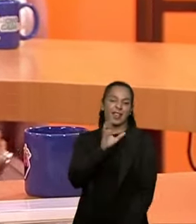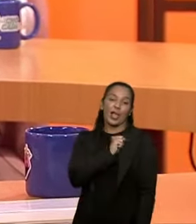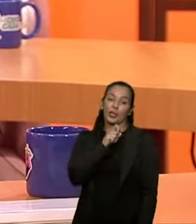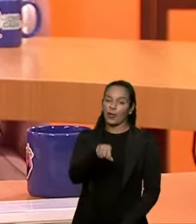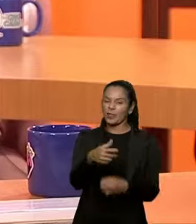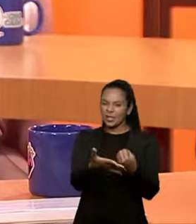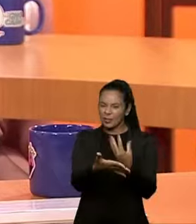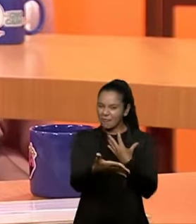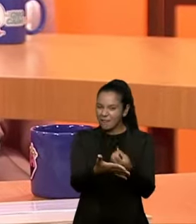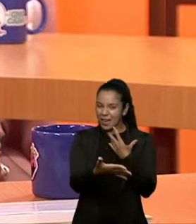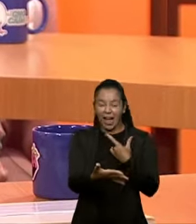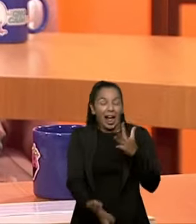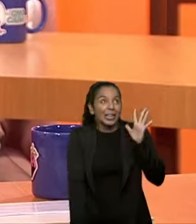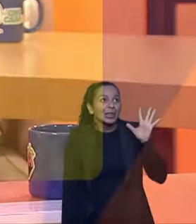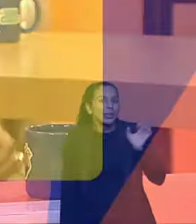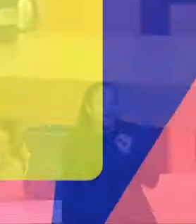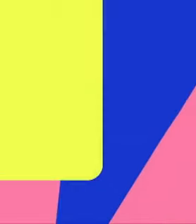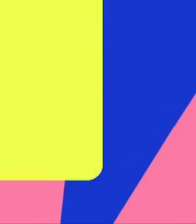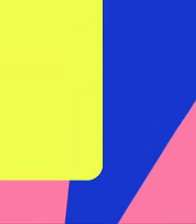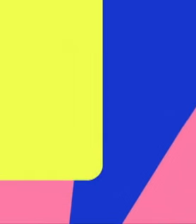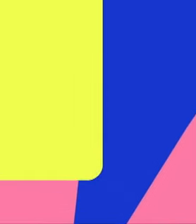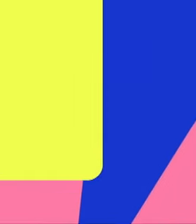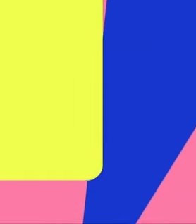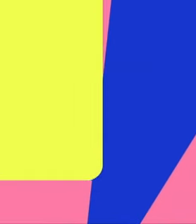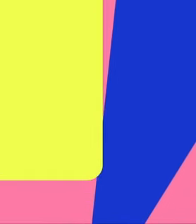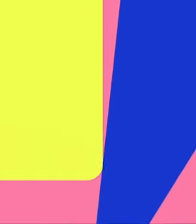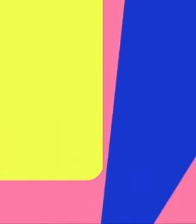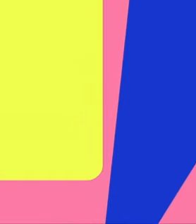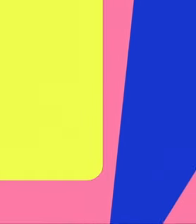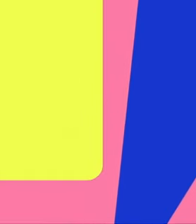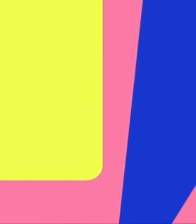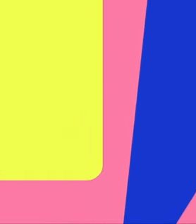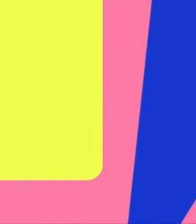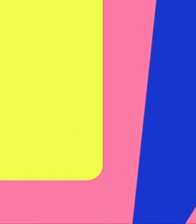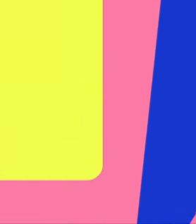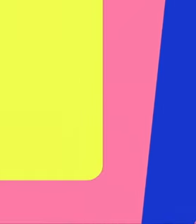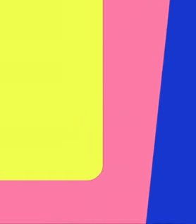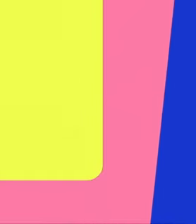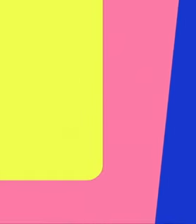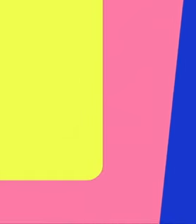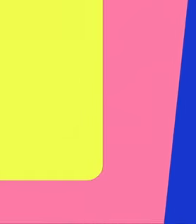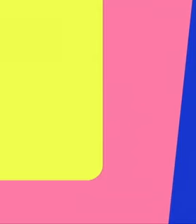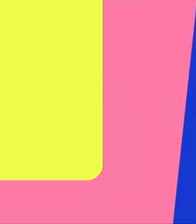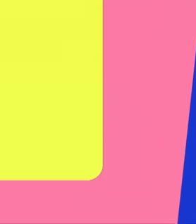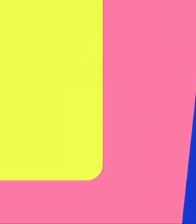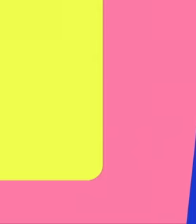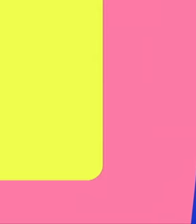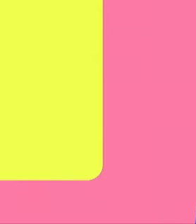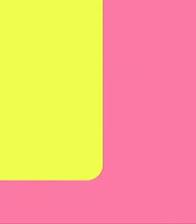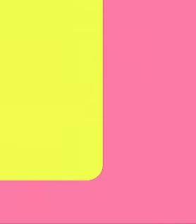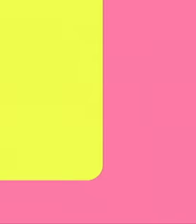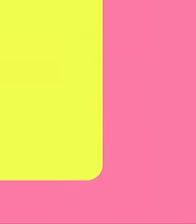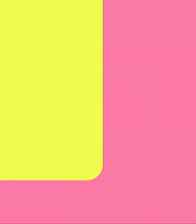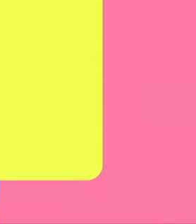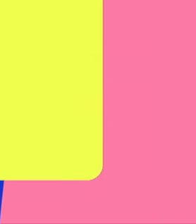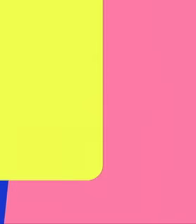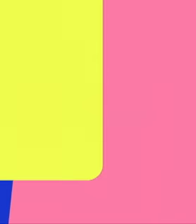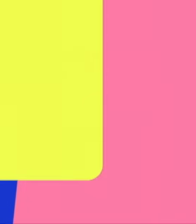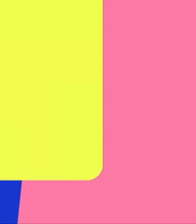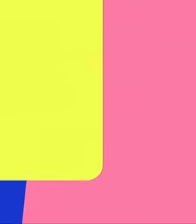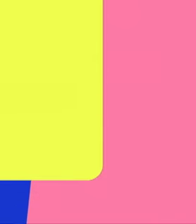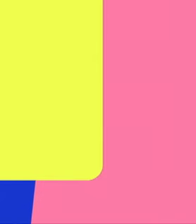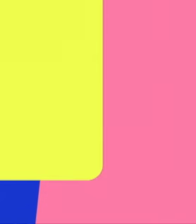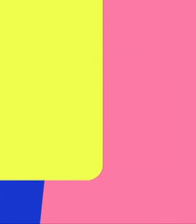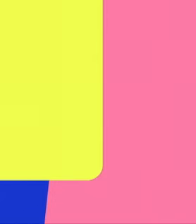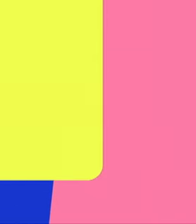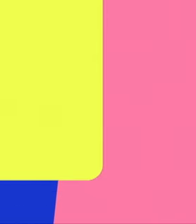mandando. Eu tô amando que vocês estão mandando, hein? Vamos lá. O Cláudio Gonzaga tá dizendo: ai, a Dadá Coelho é maravilhosa, até de